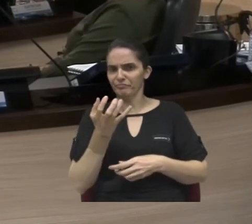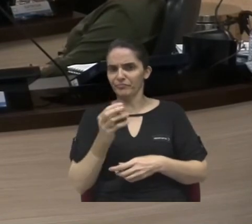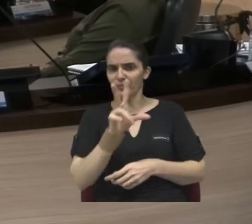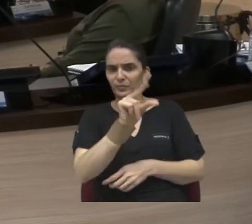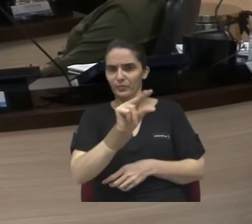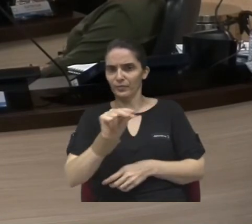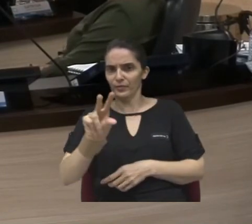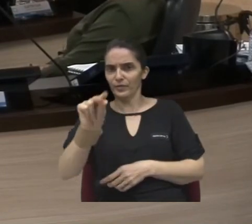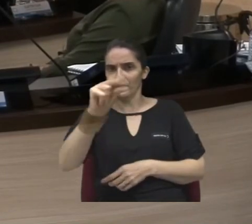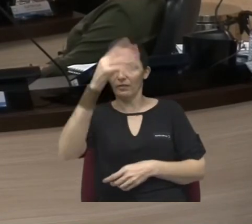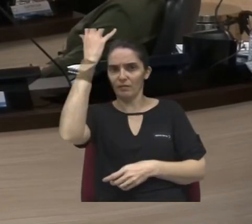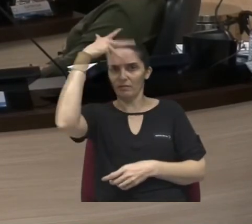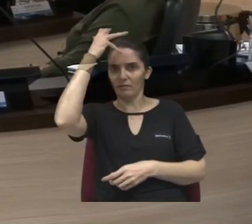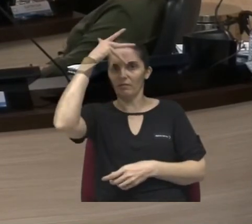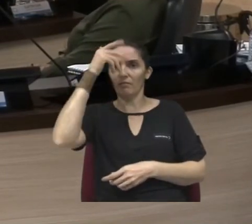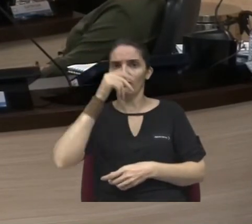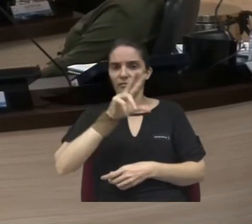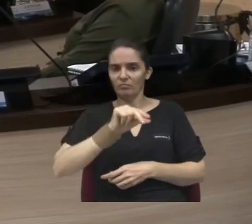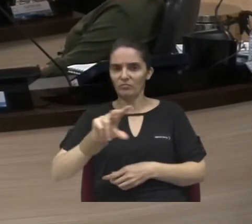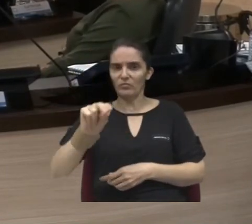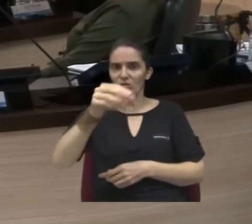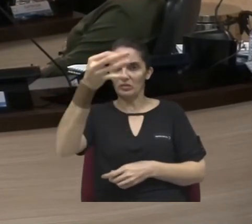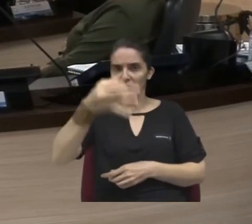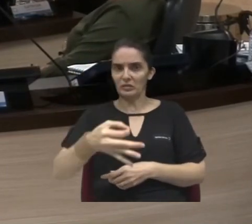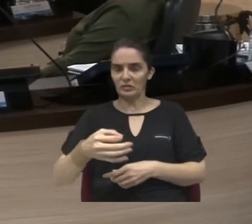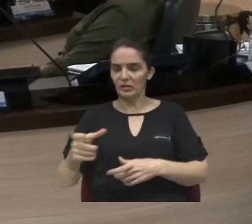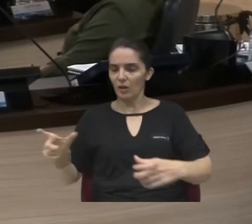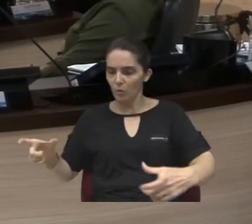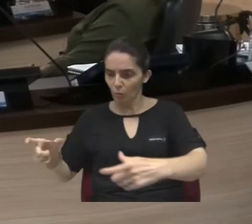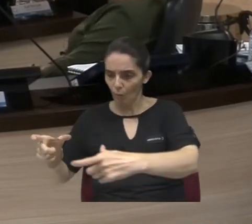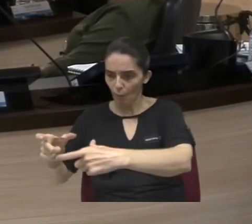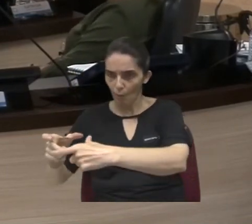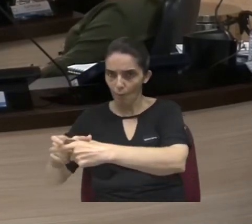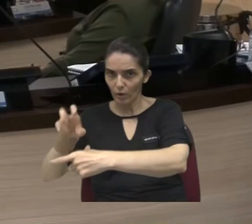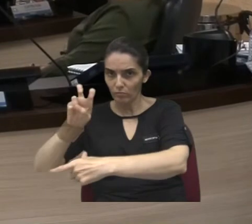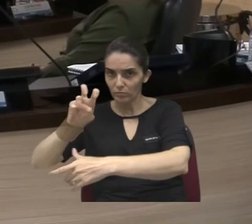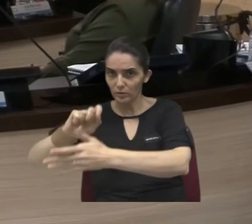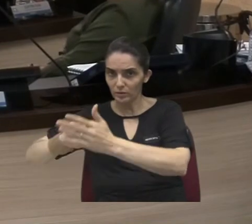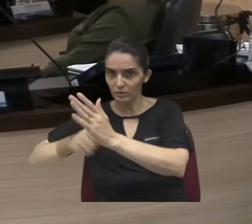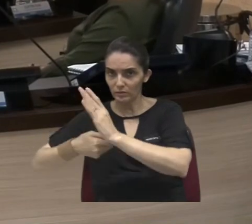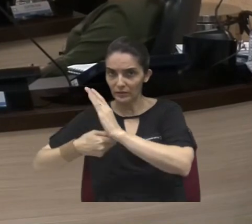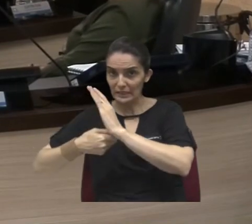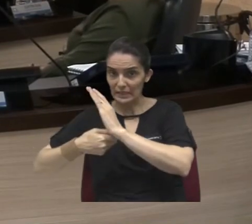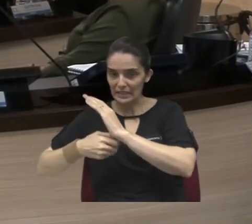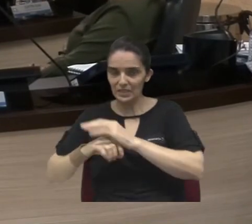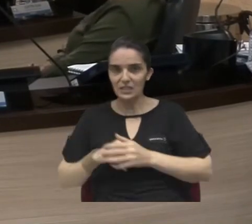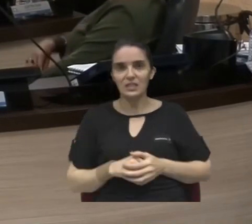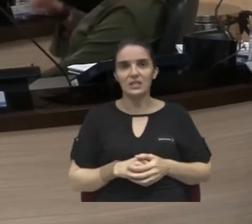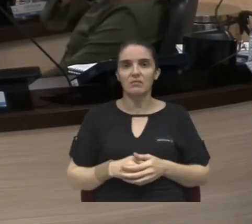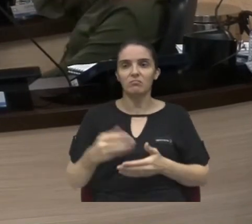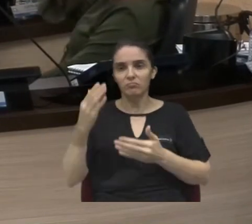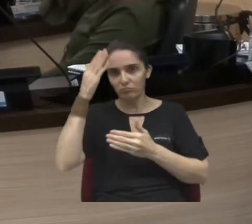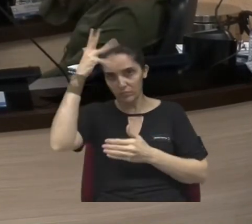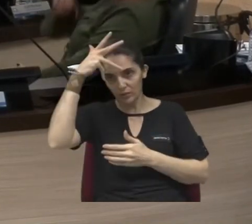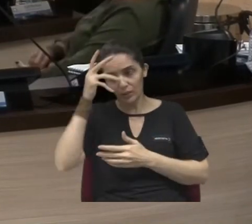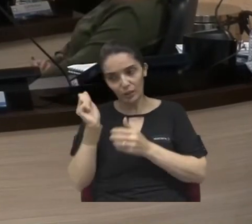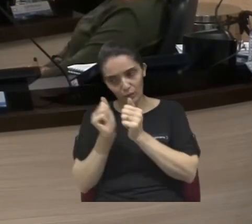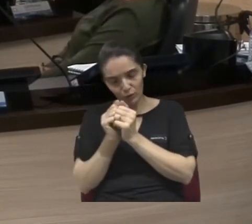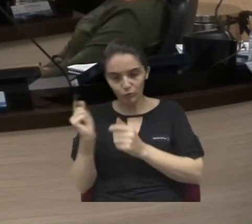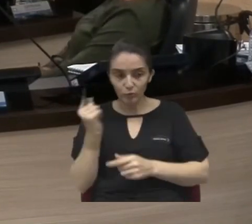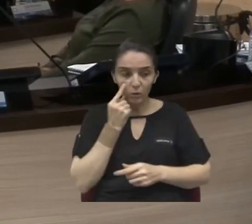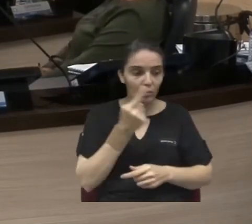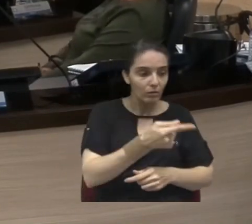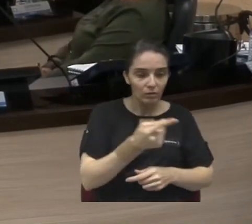é 4 vezes ou 5 vezes menor. Me perdoe, convido a senhora para ir nos 2 locais comigo para comprovar que é menor. Obrigado, vereador Marco Xavier.